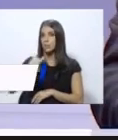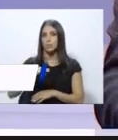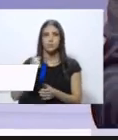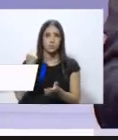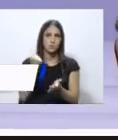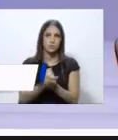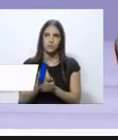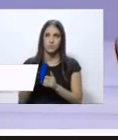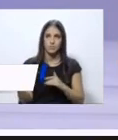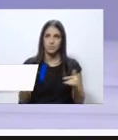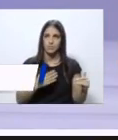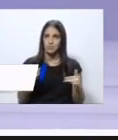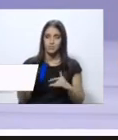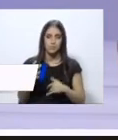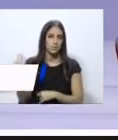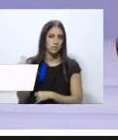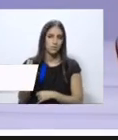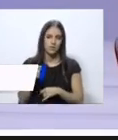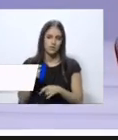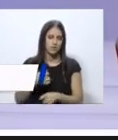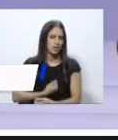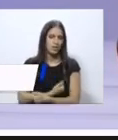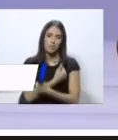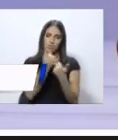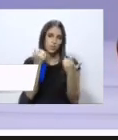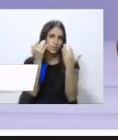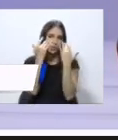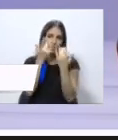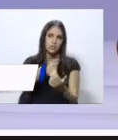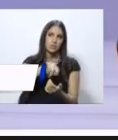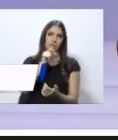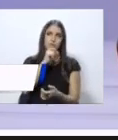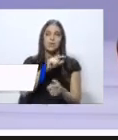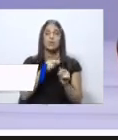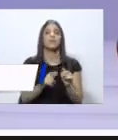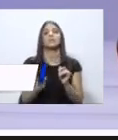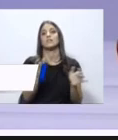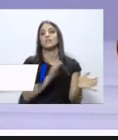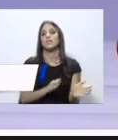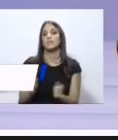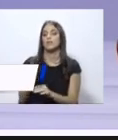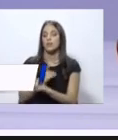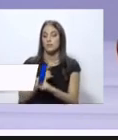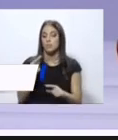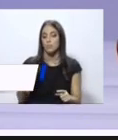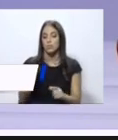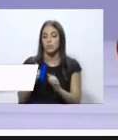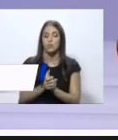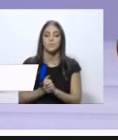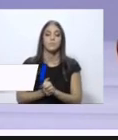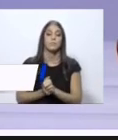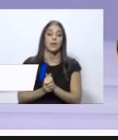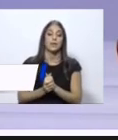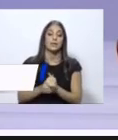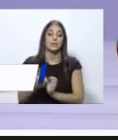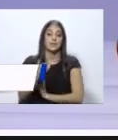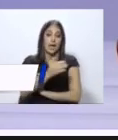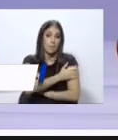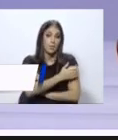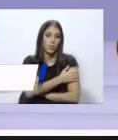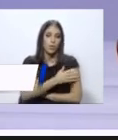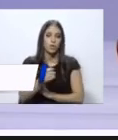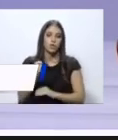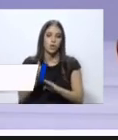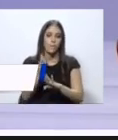melhores notícias. É das melhores notícias que podemos ter nesta altura. Os campeões da pré-época normalmente têm o